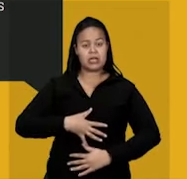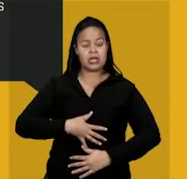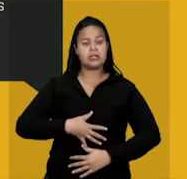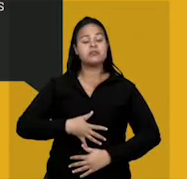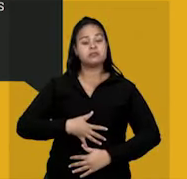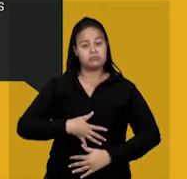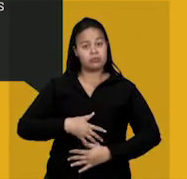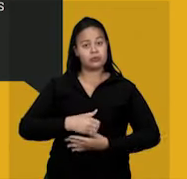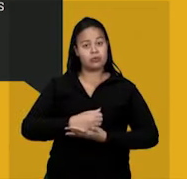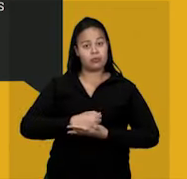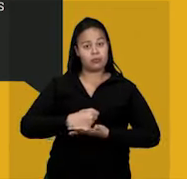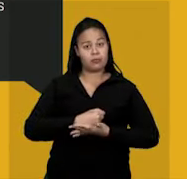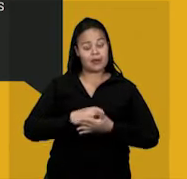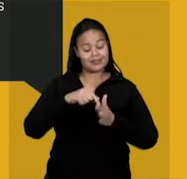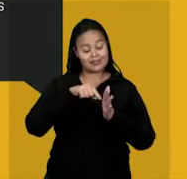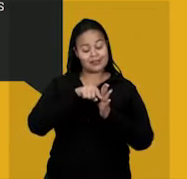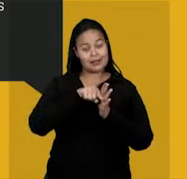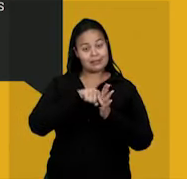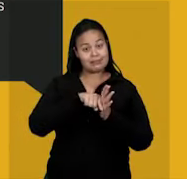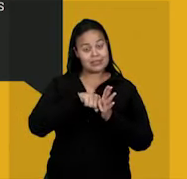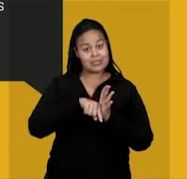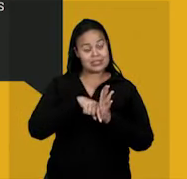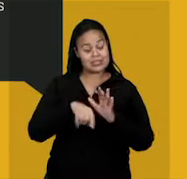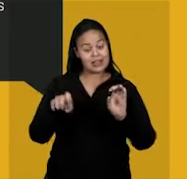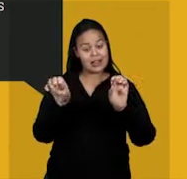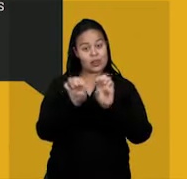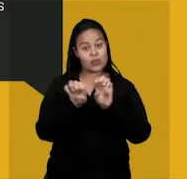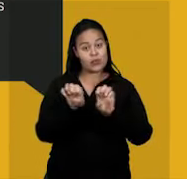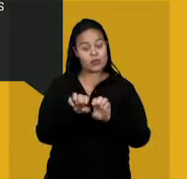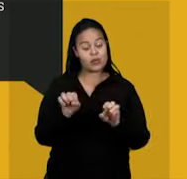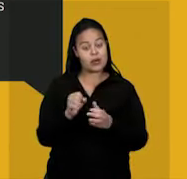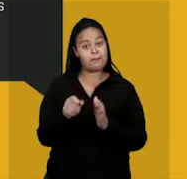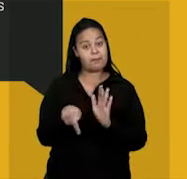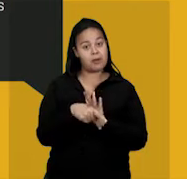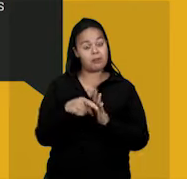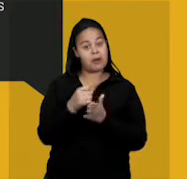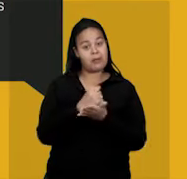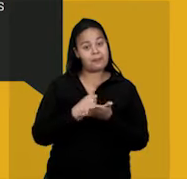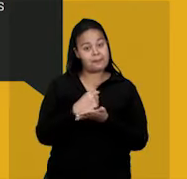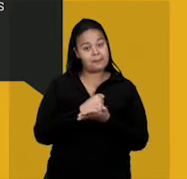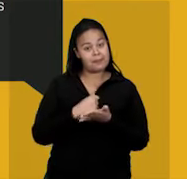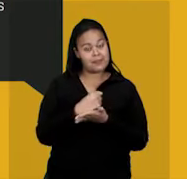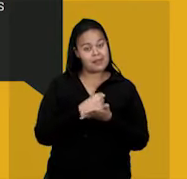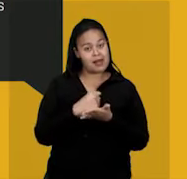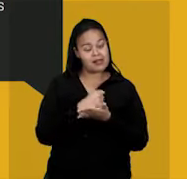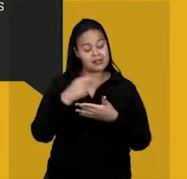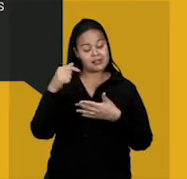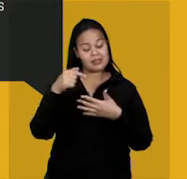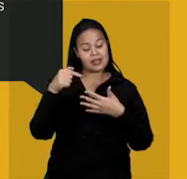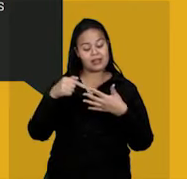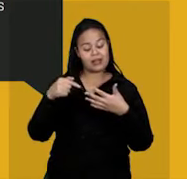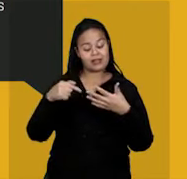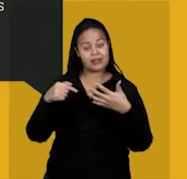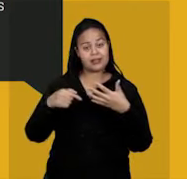com base na análise de suas estruturas básicas e respectivas funções.